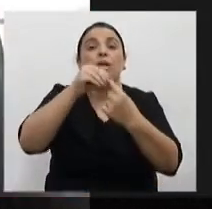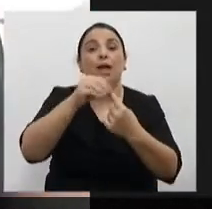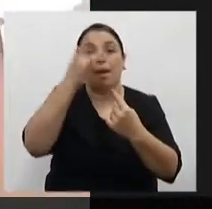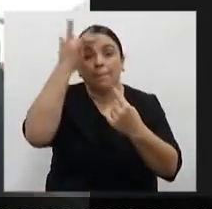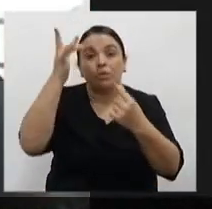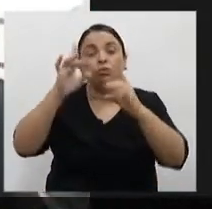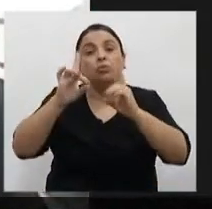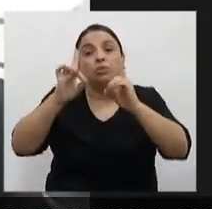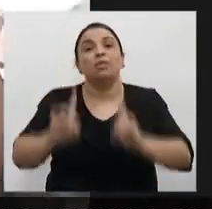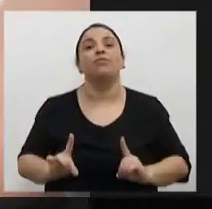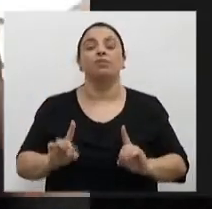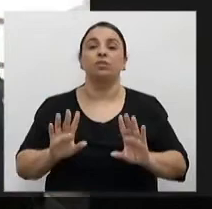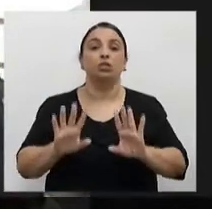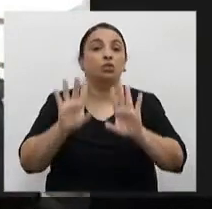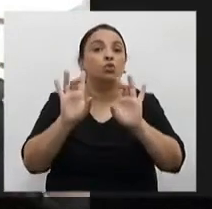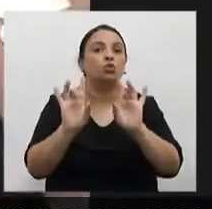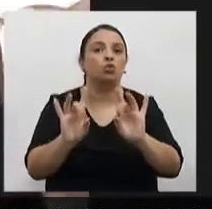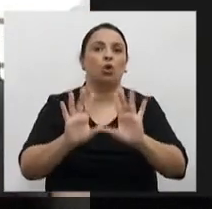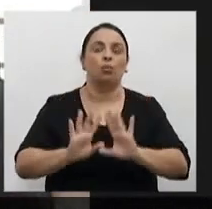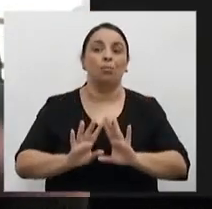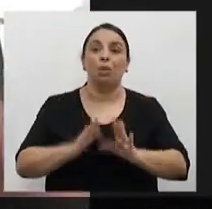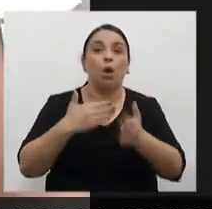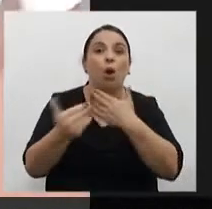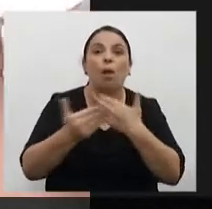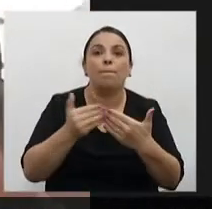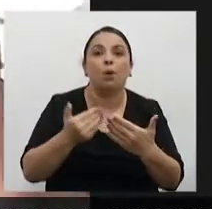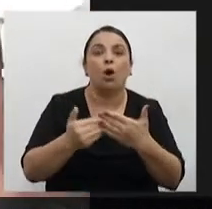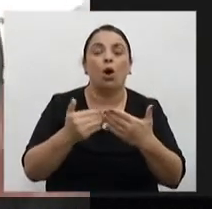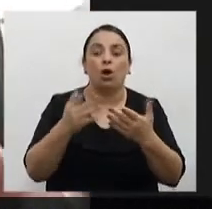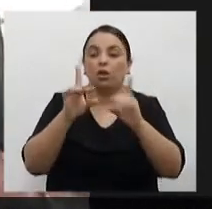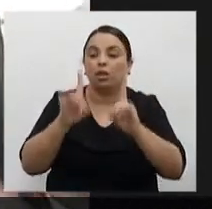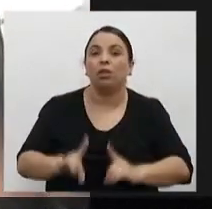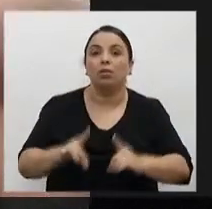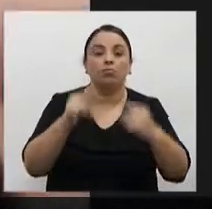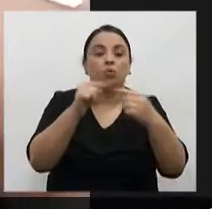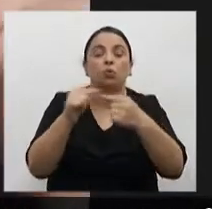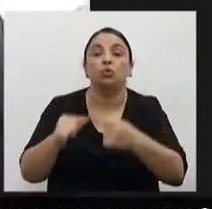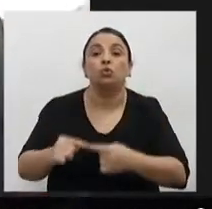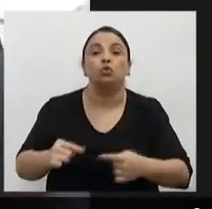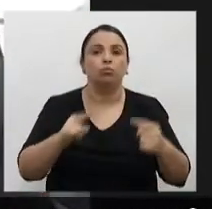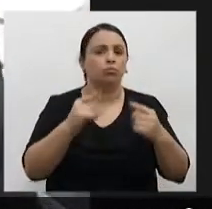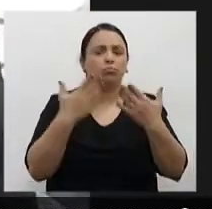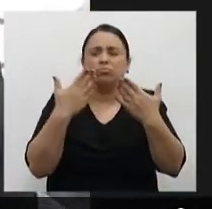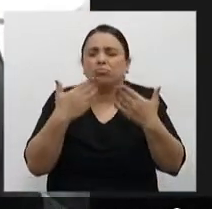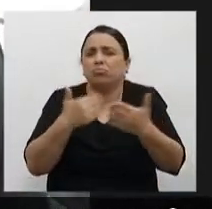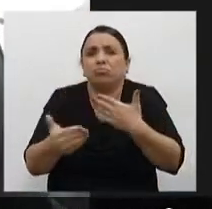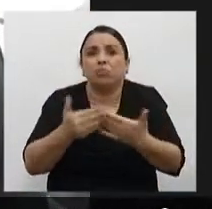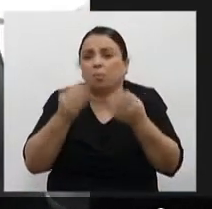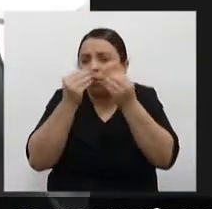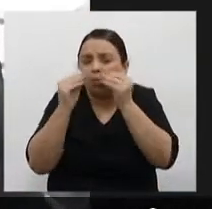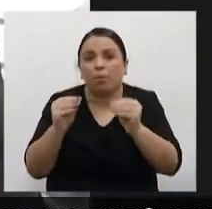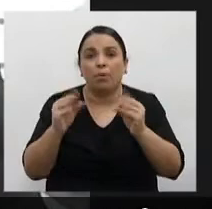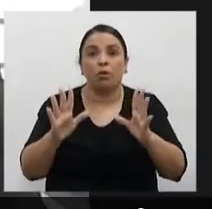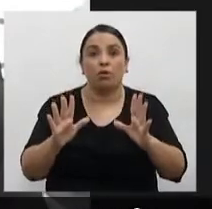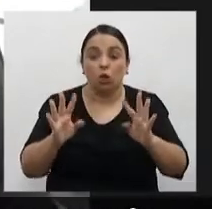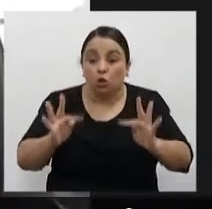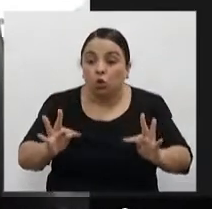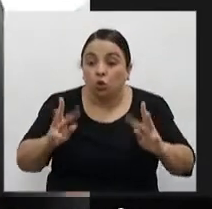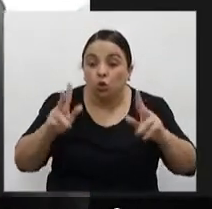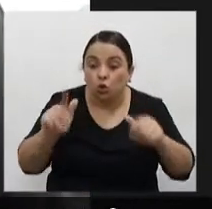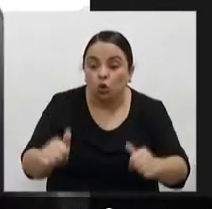que não tenho certeza, que toda deficiência ela tem sua característica,